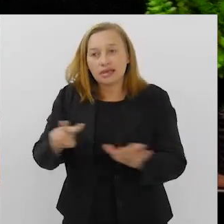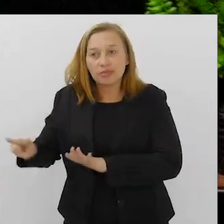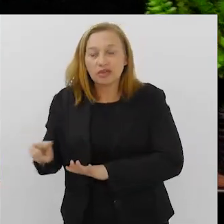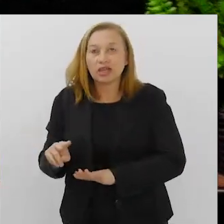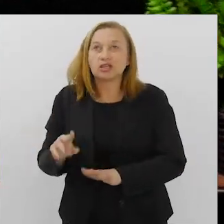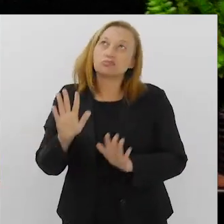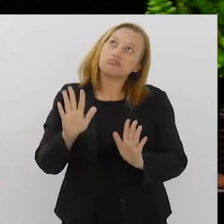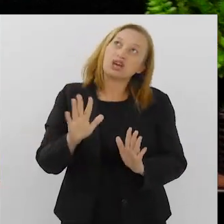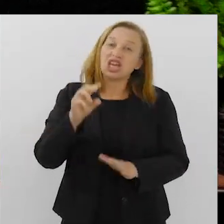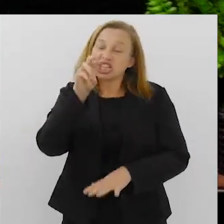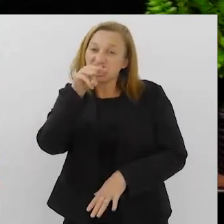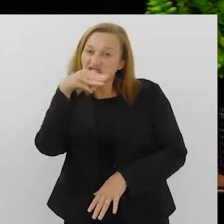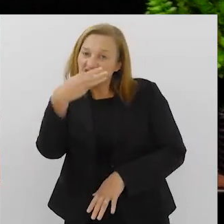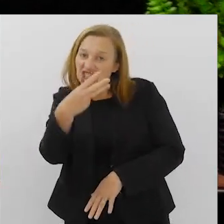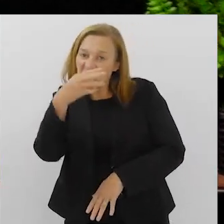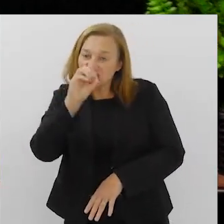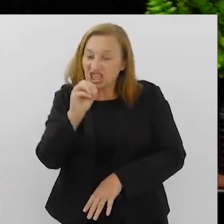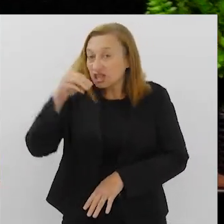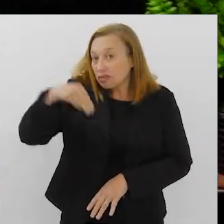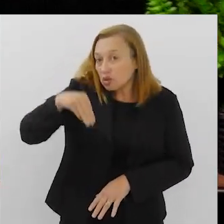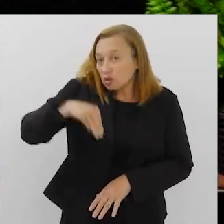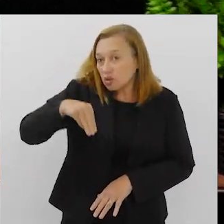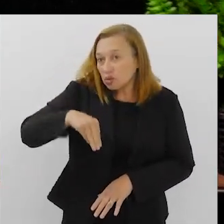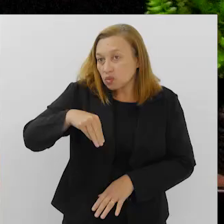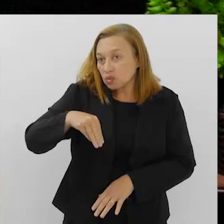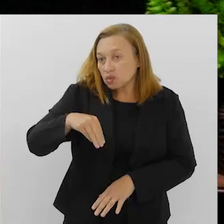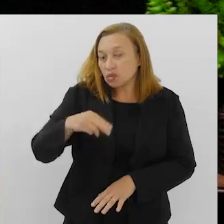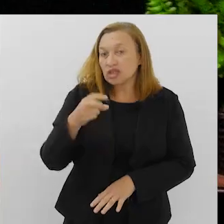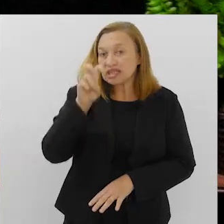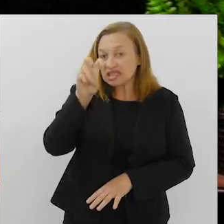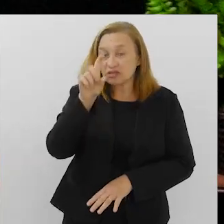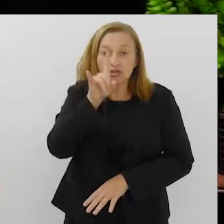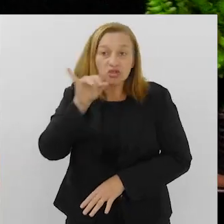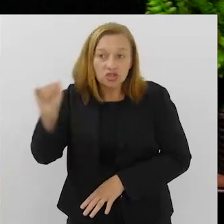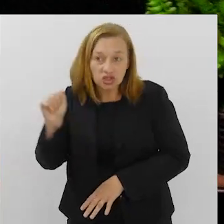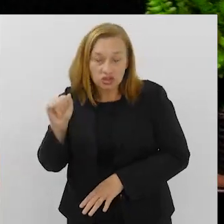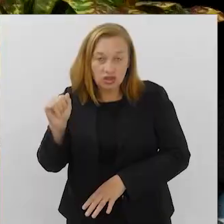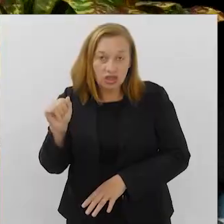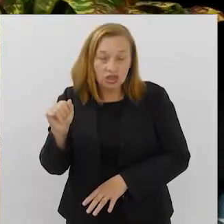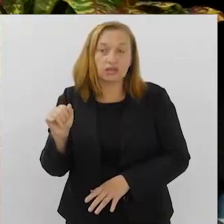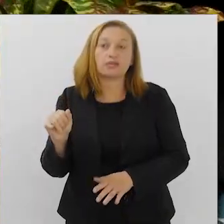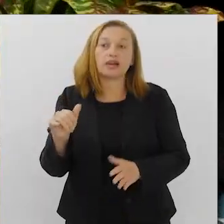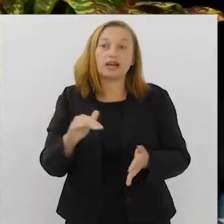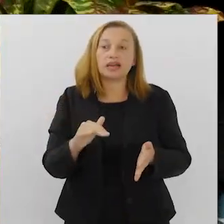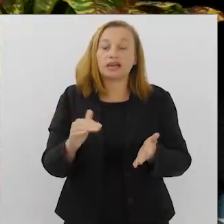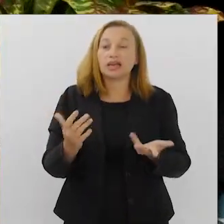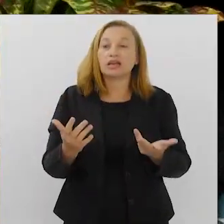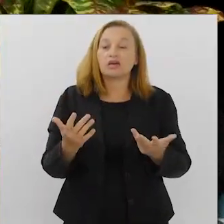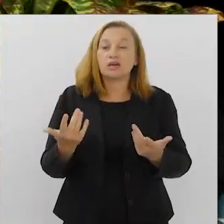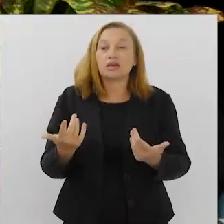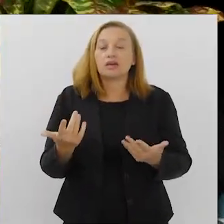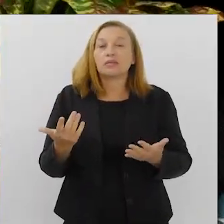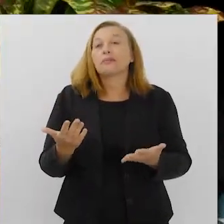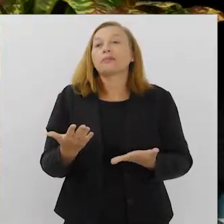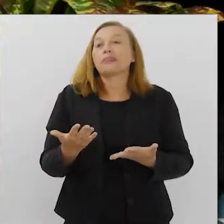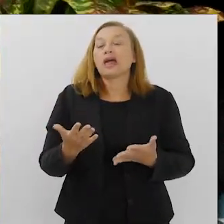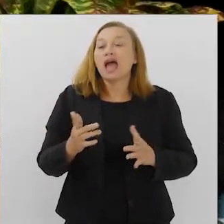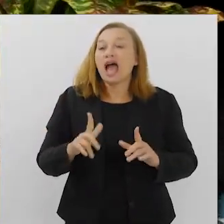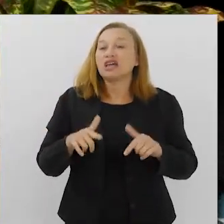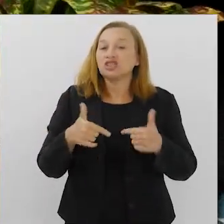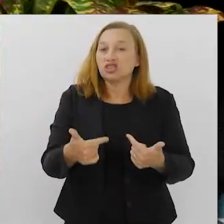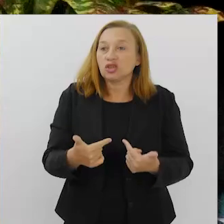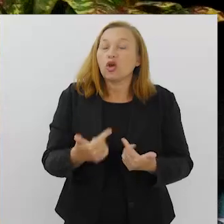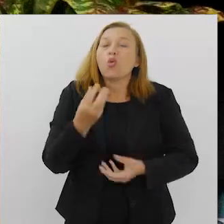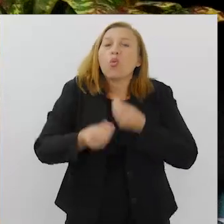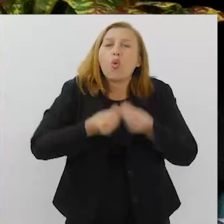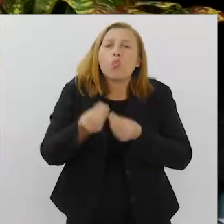durante 5 dias são suficientes para você sair do sedentarismo. 30 minutinhos diários. E como é que é a